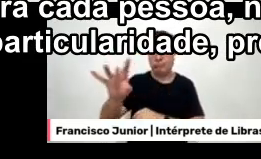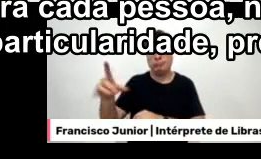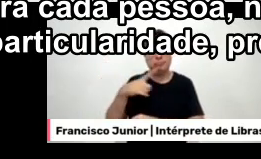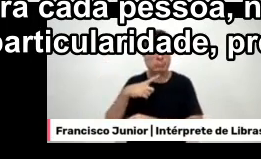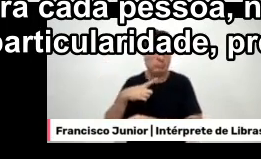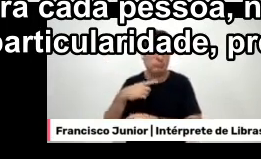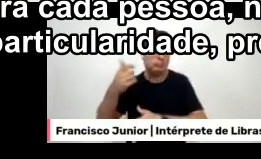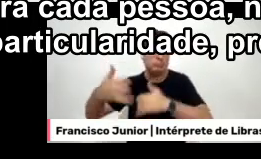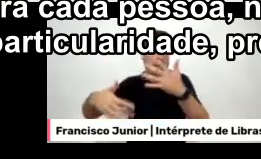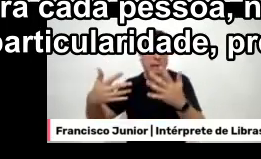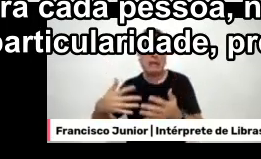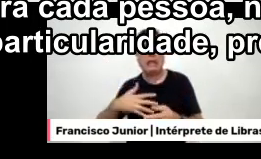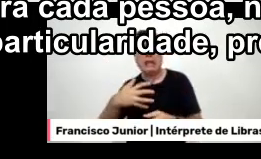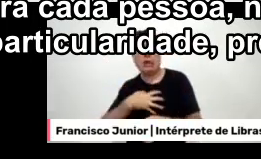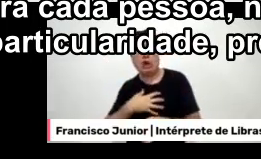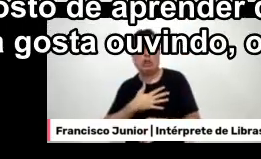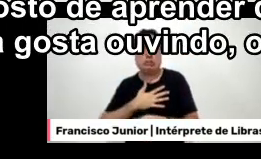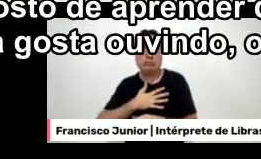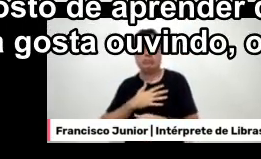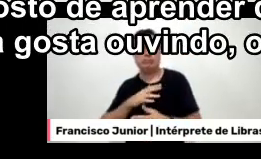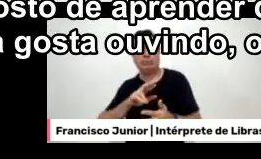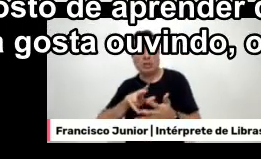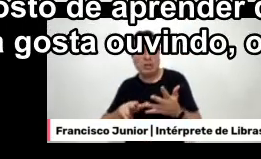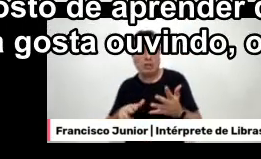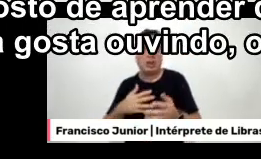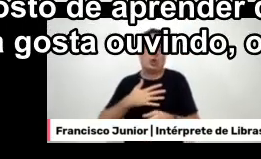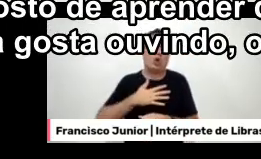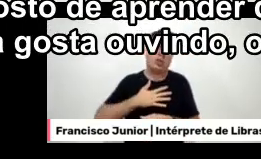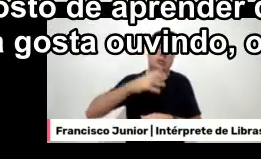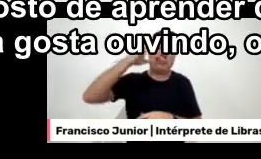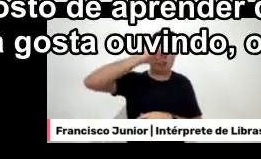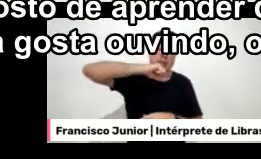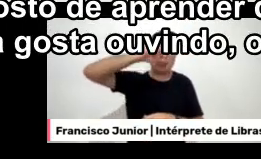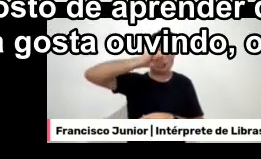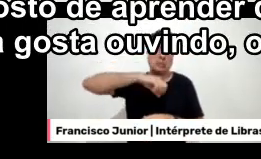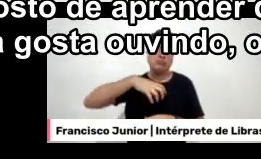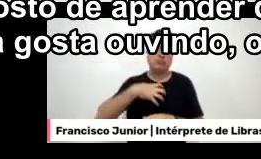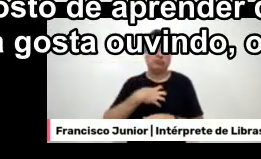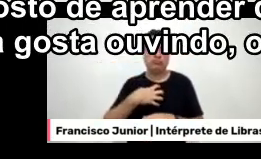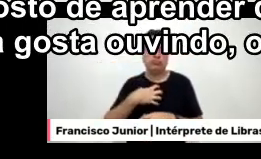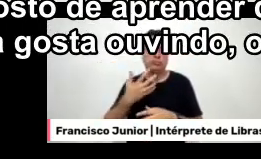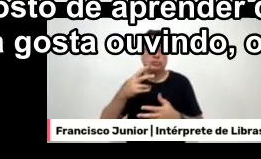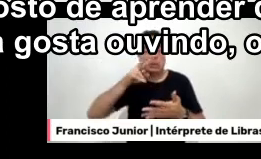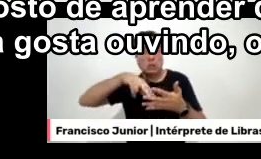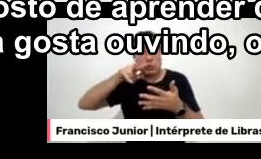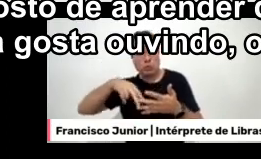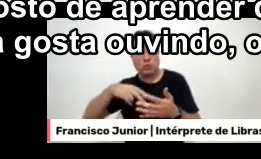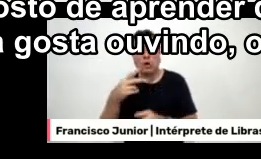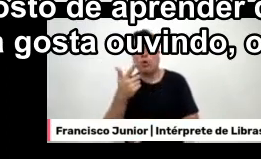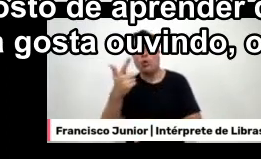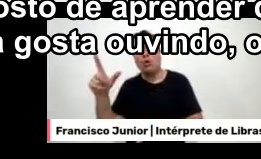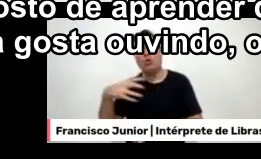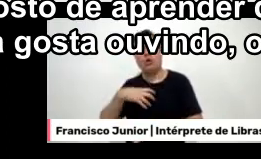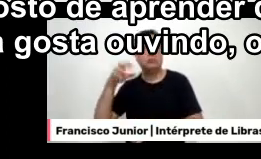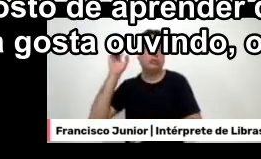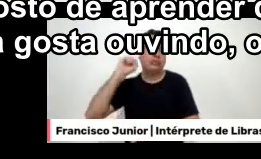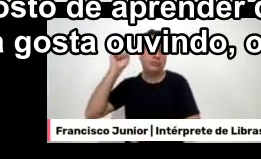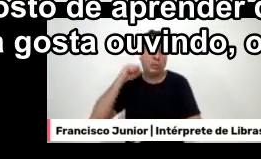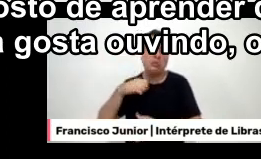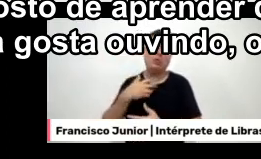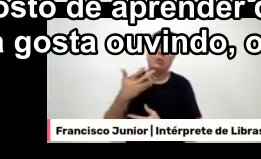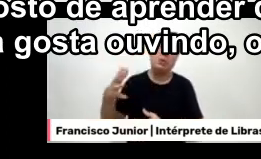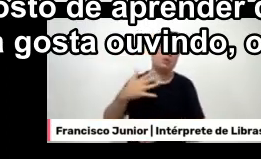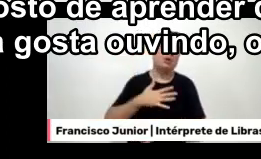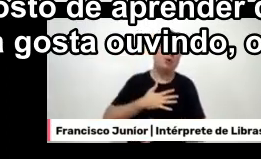particularidade, preferência. De repente, eu gosto de aprender de forma de leitura, outra pessoa gosta ouvindo, outra